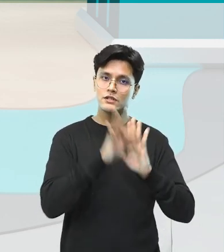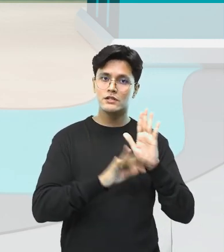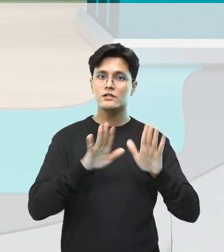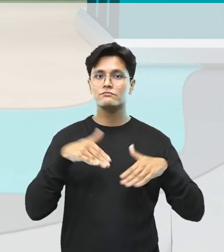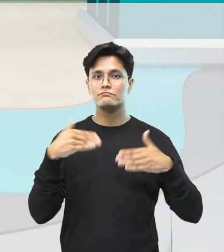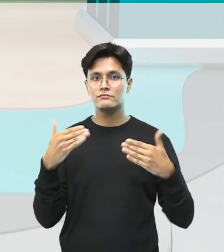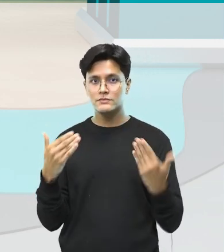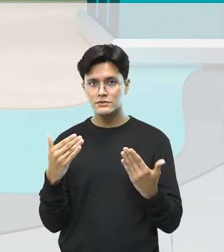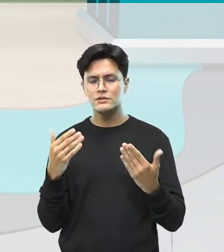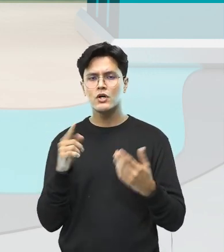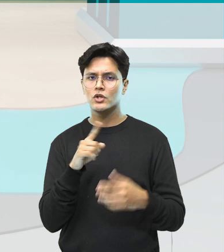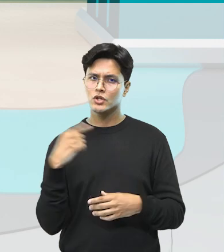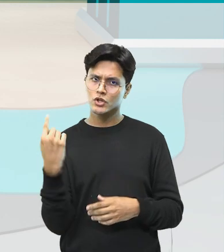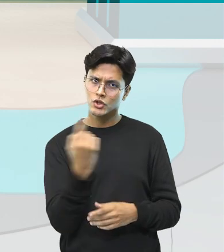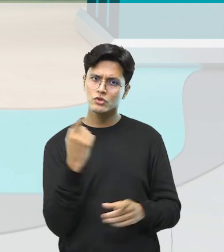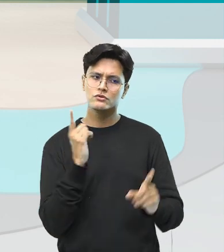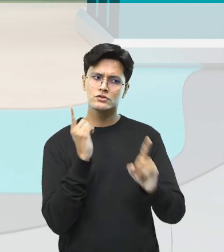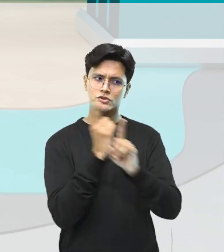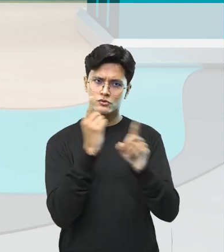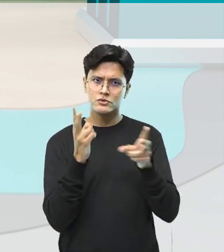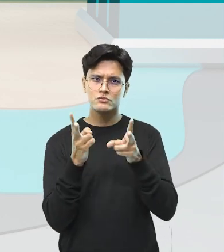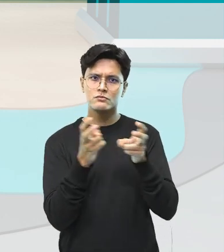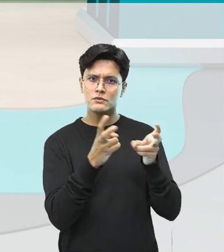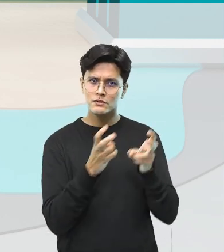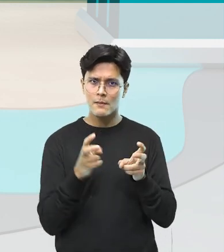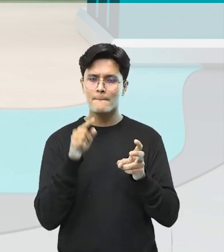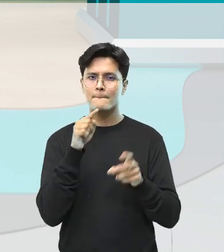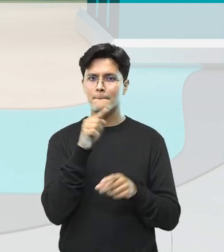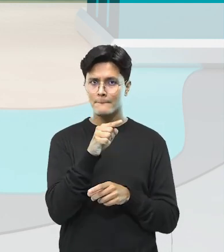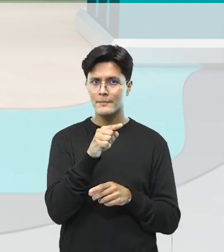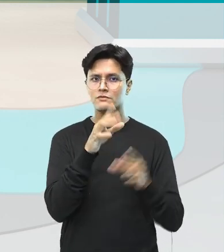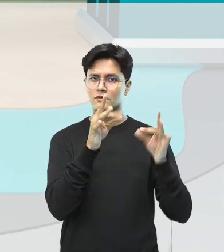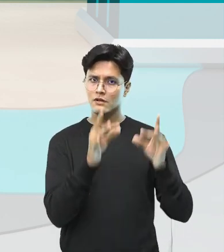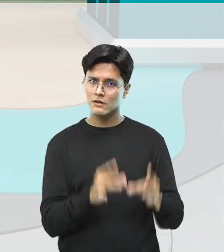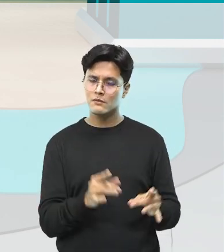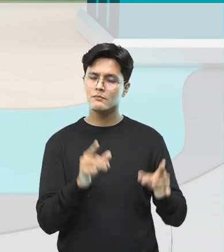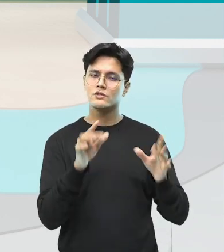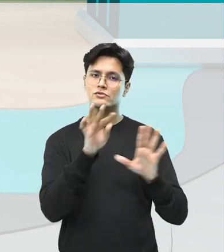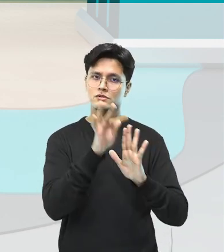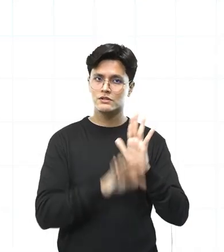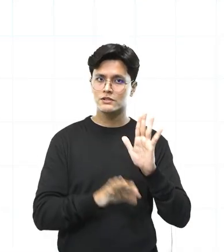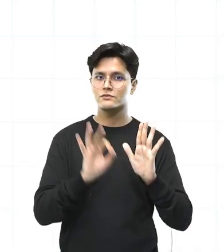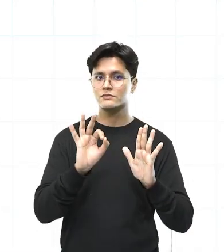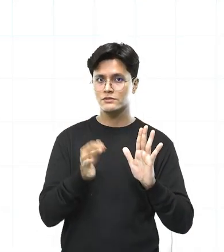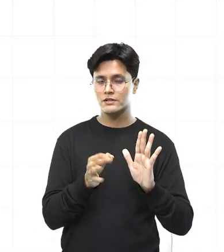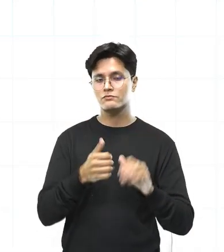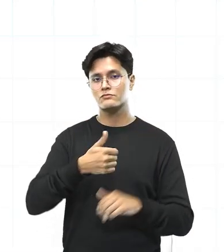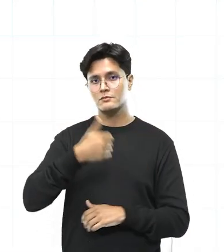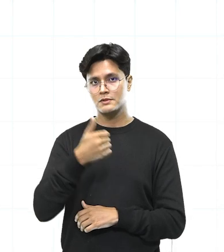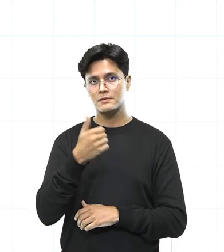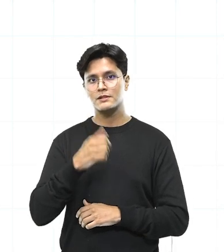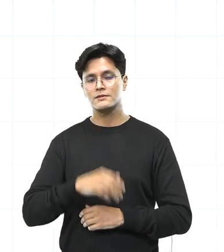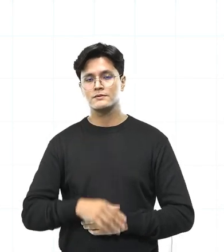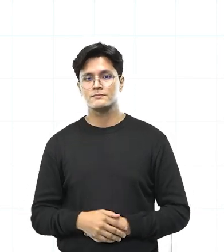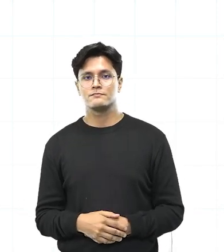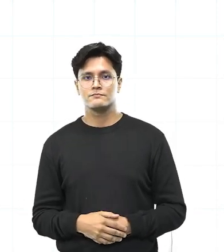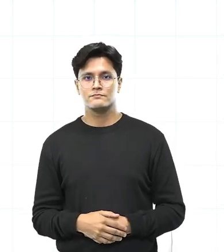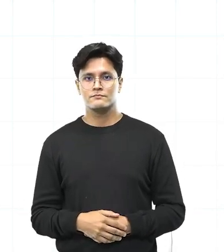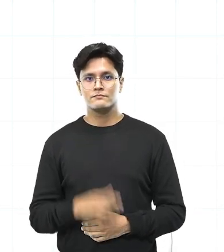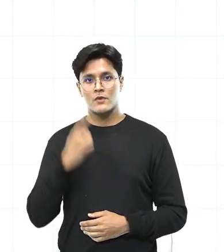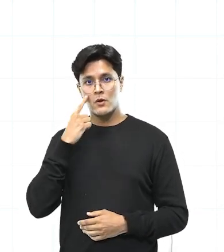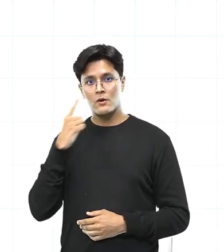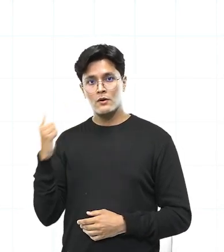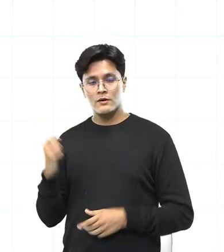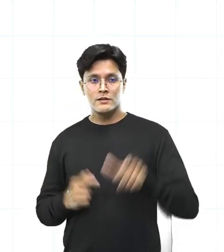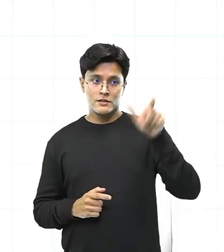vai desvendando junto, né, esses elementos que compõem o texto. Vamos lá, então, para o primeiro. Olha